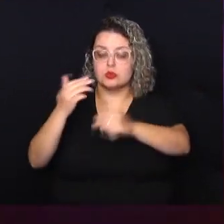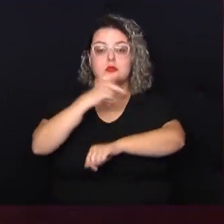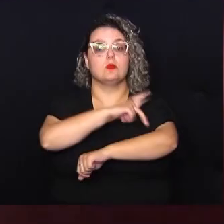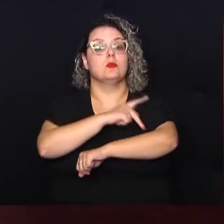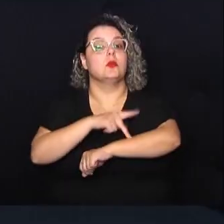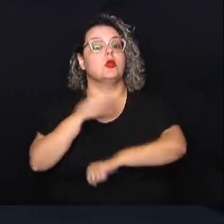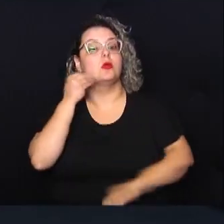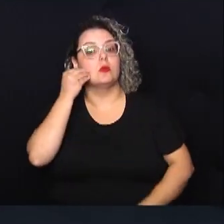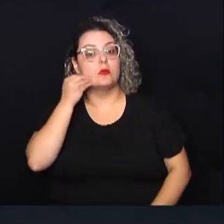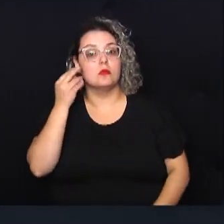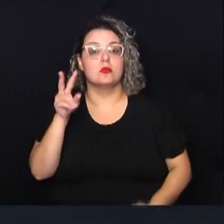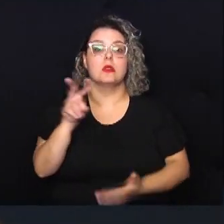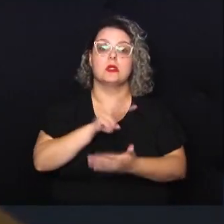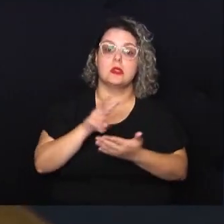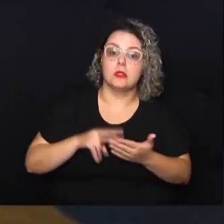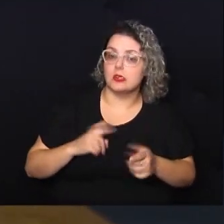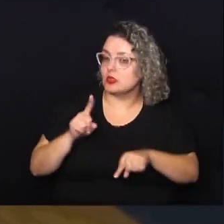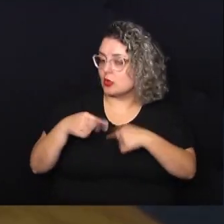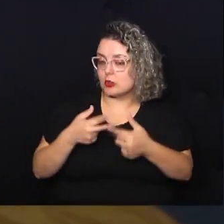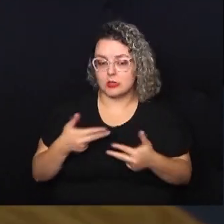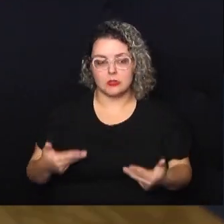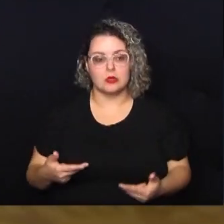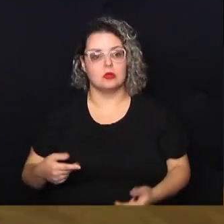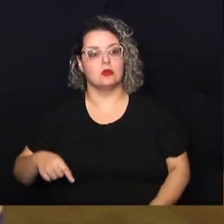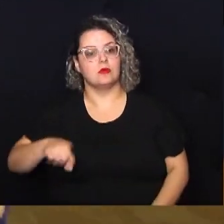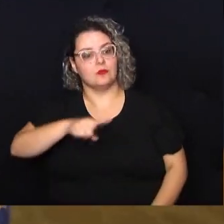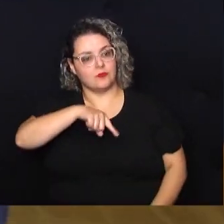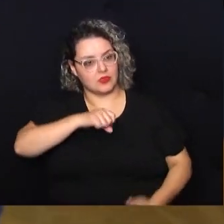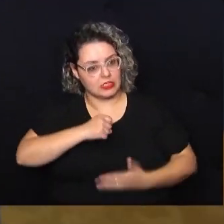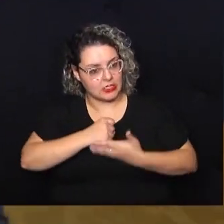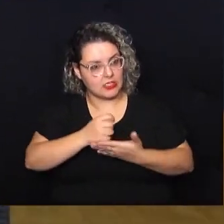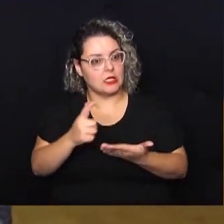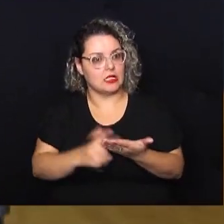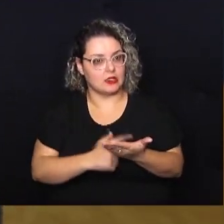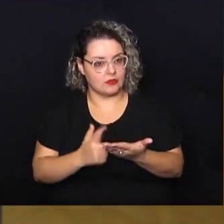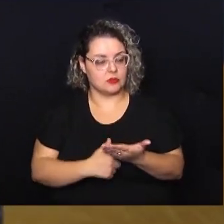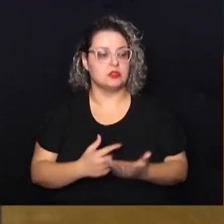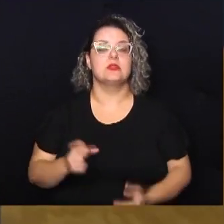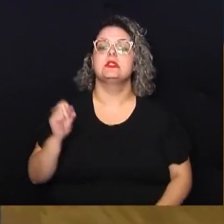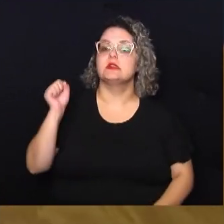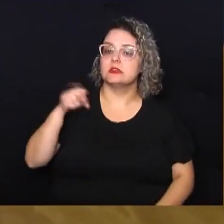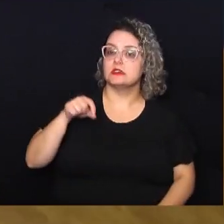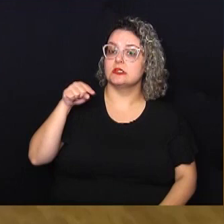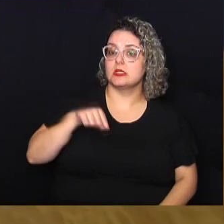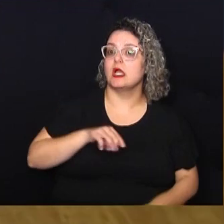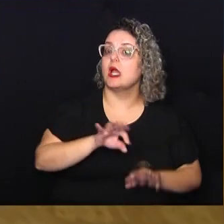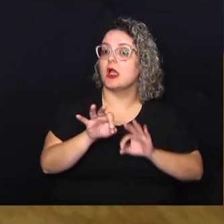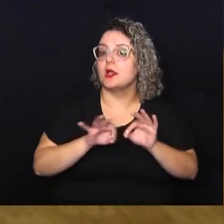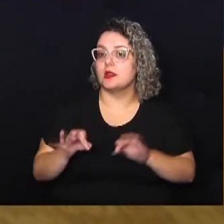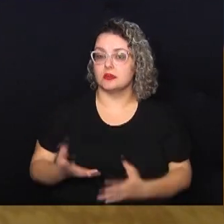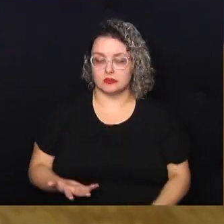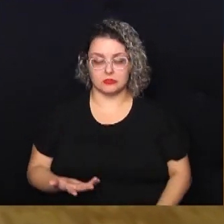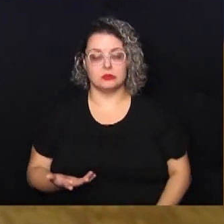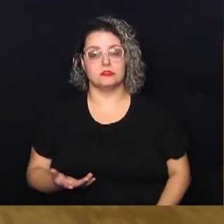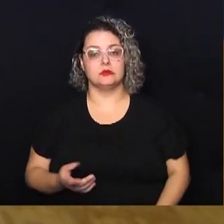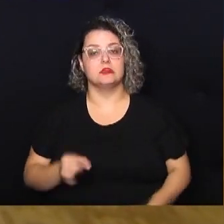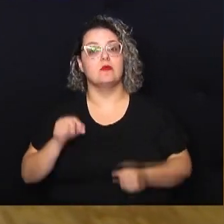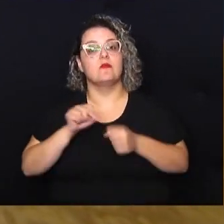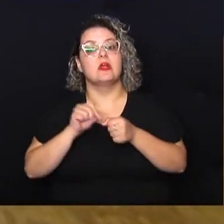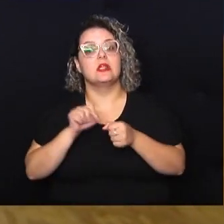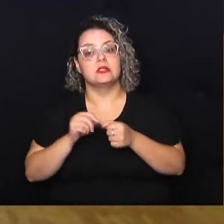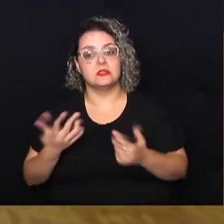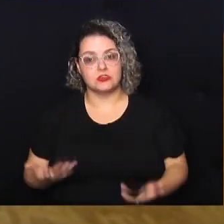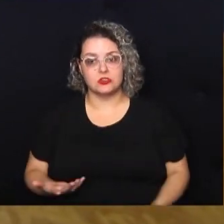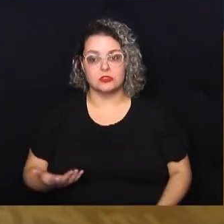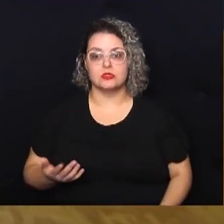da leitura. E vocês levam também os livros? Sim, esse projeto ele está sendo realizado através